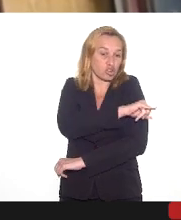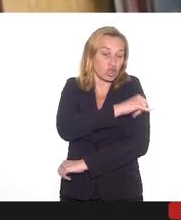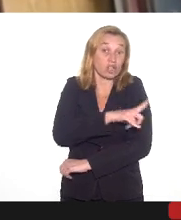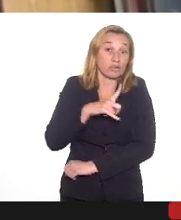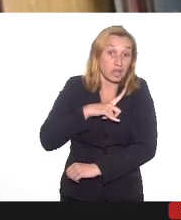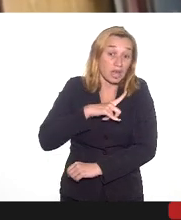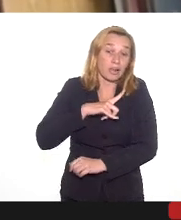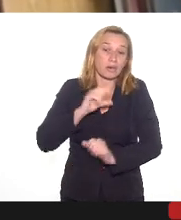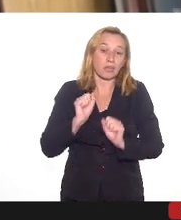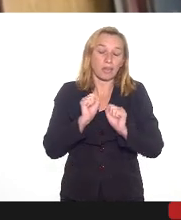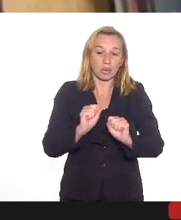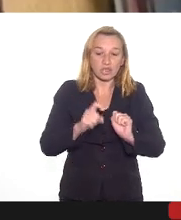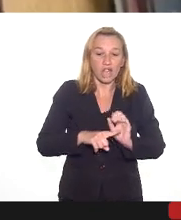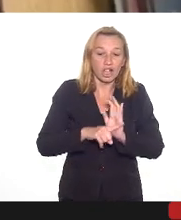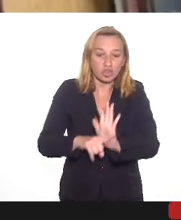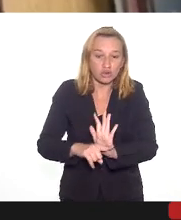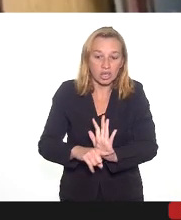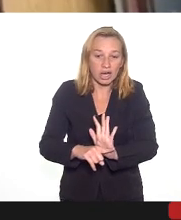promover